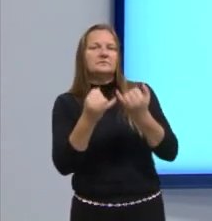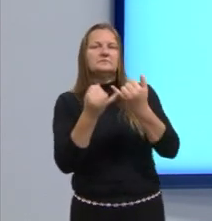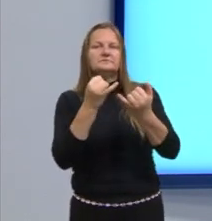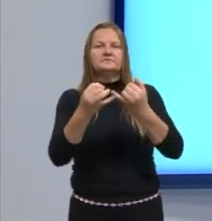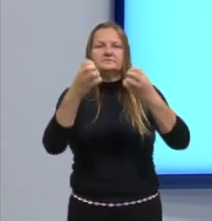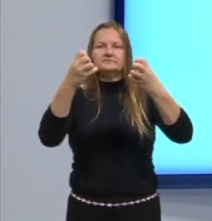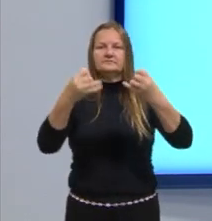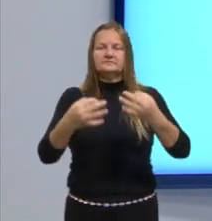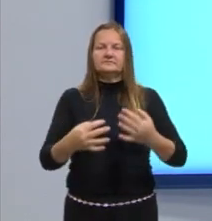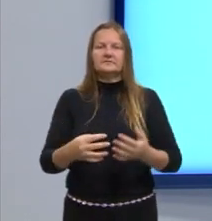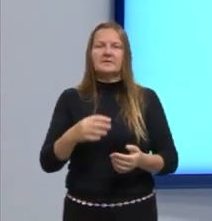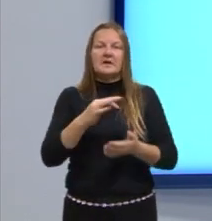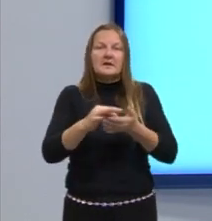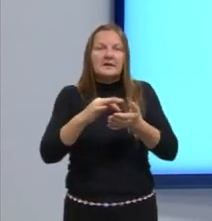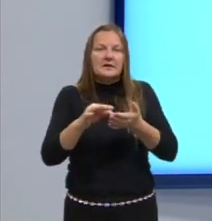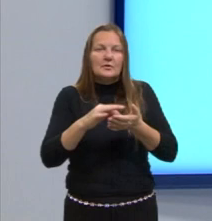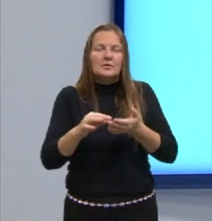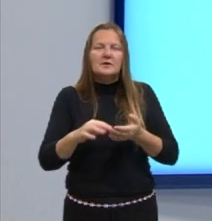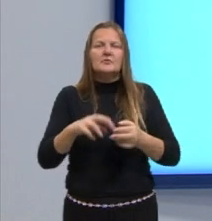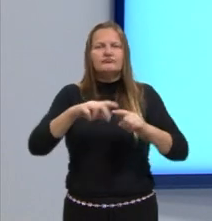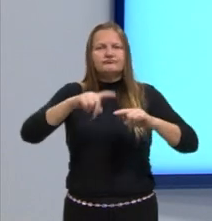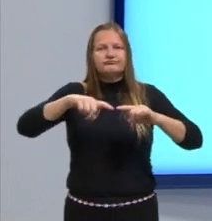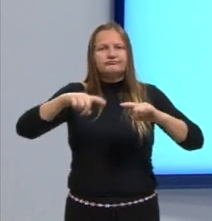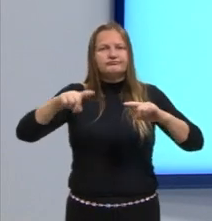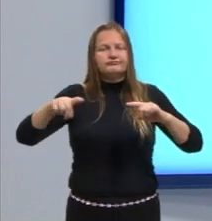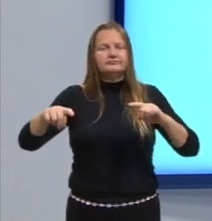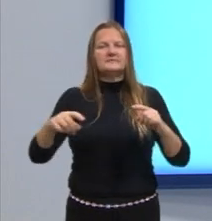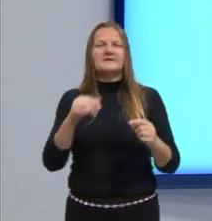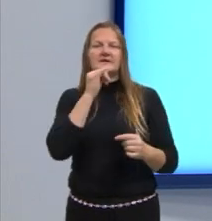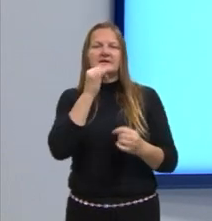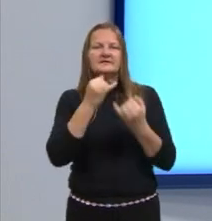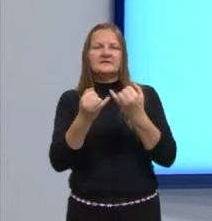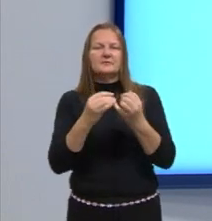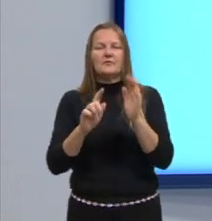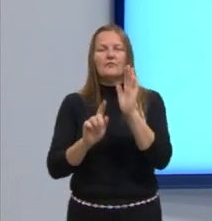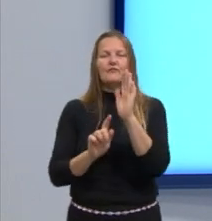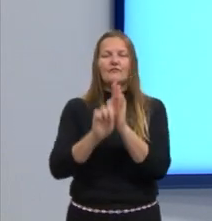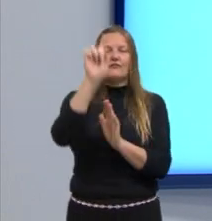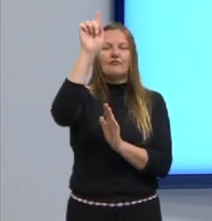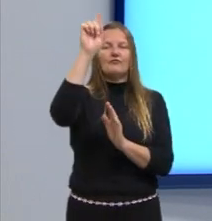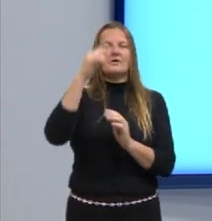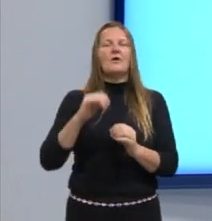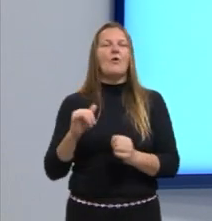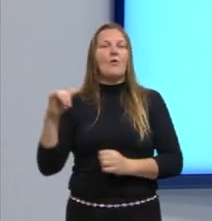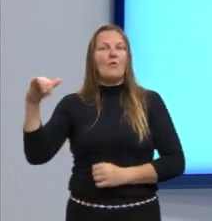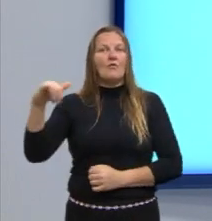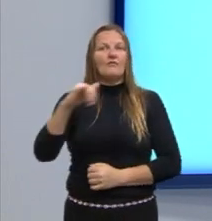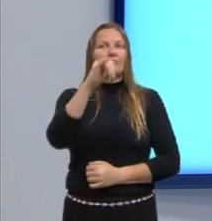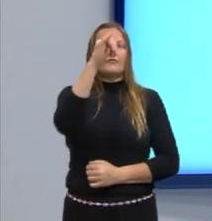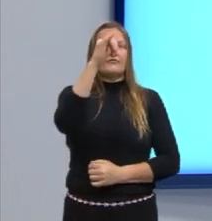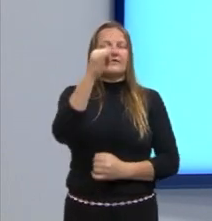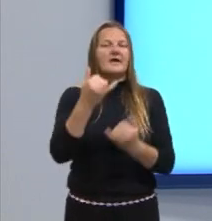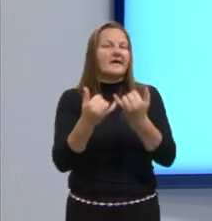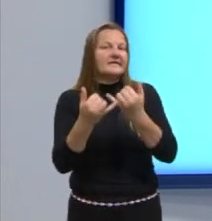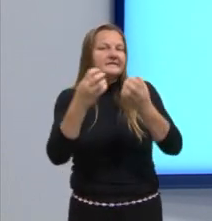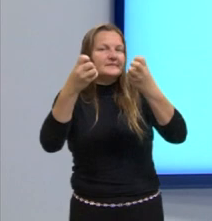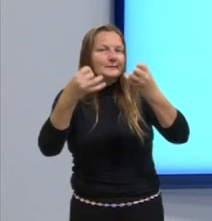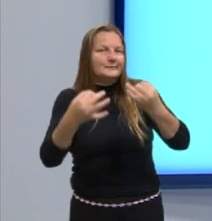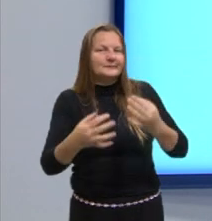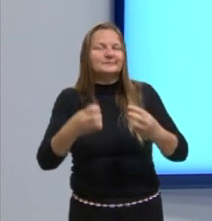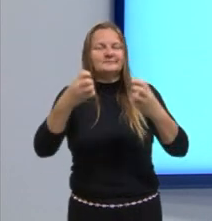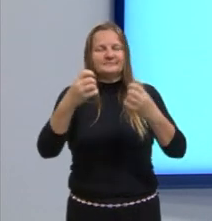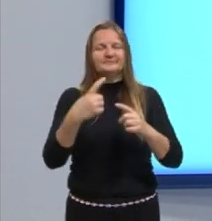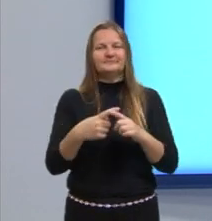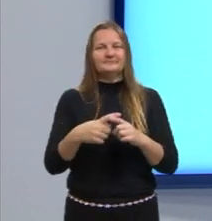teoria da relatividade a gente usa muito exemplos usando foguetes aviões tá é bem comum Pessoal vocês verem exemplos